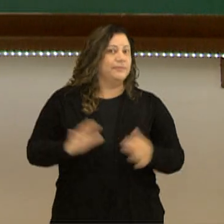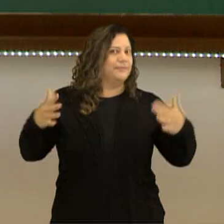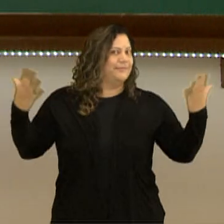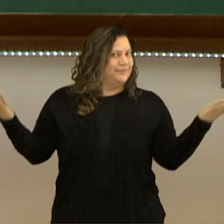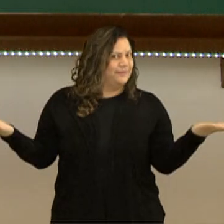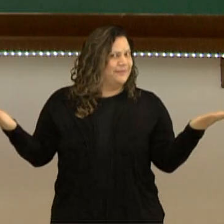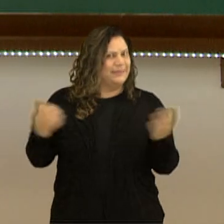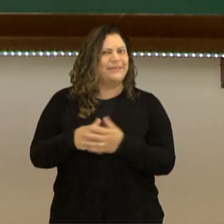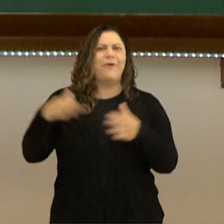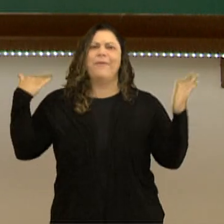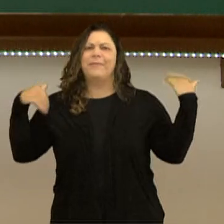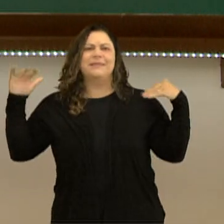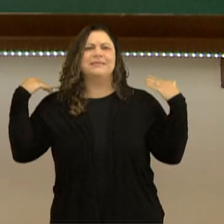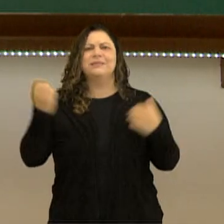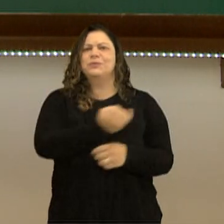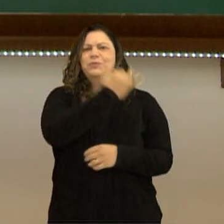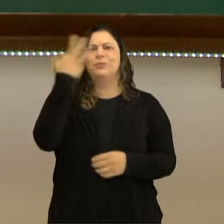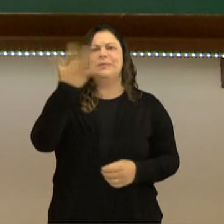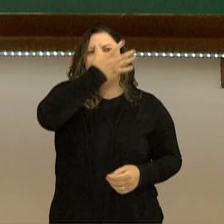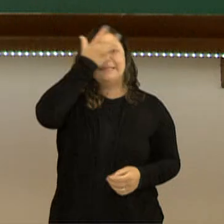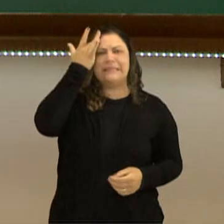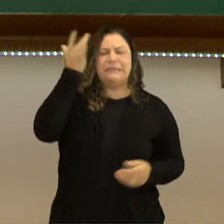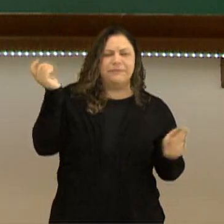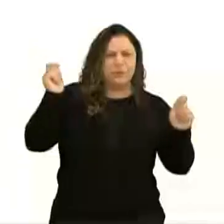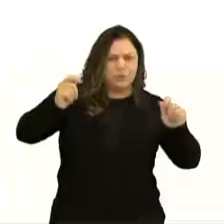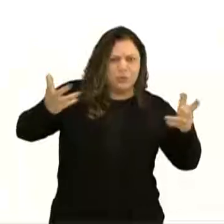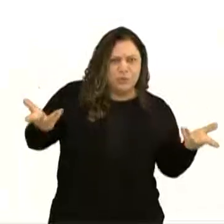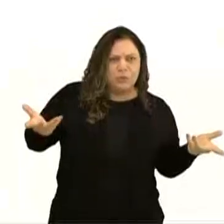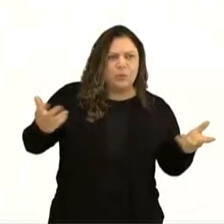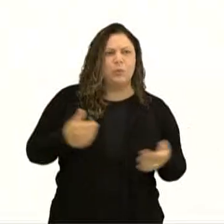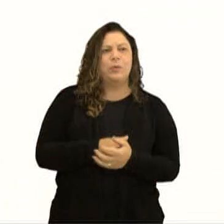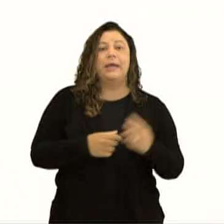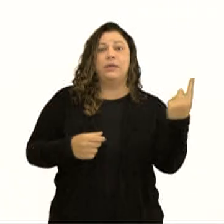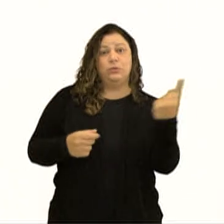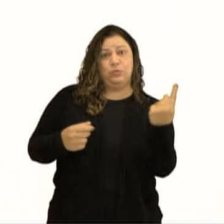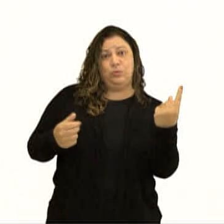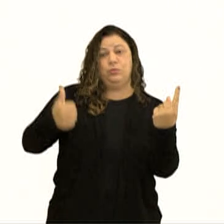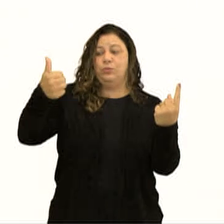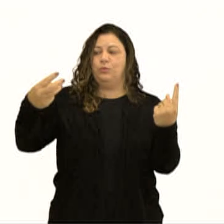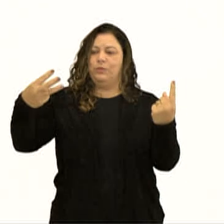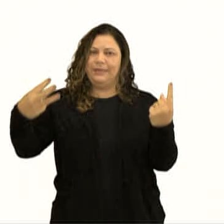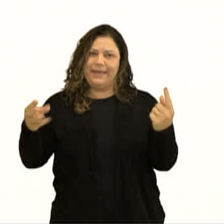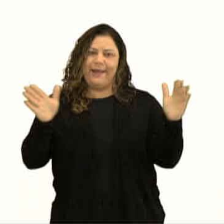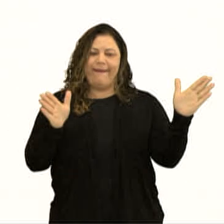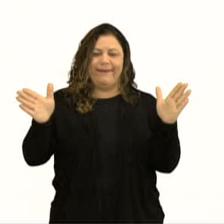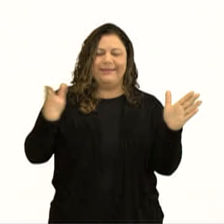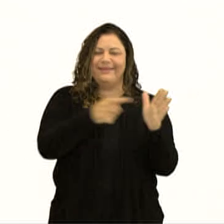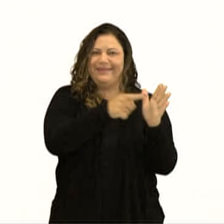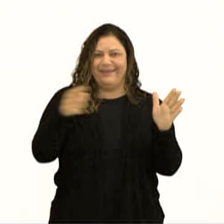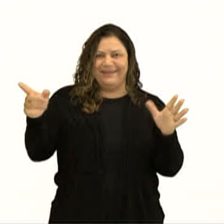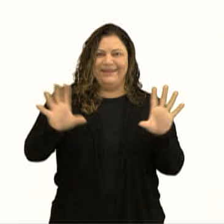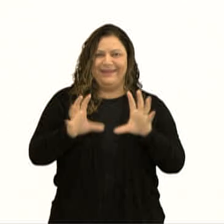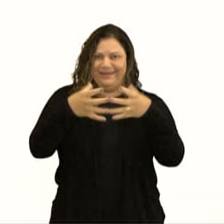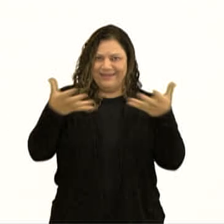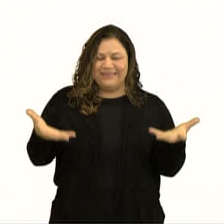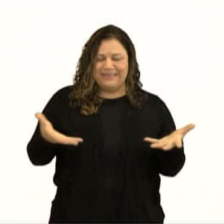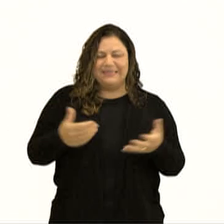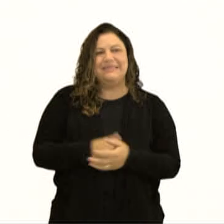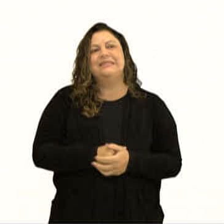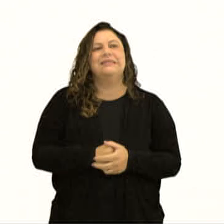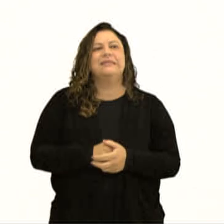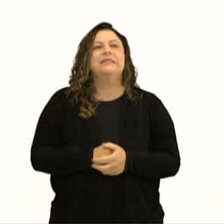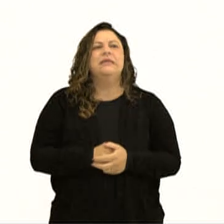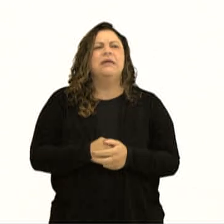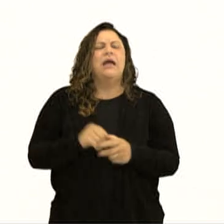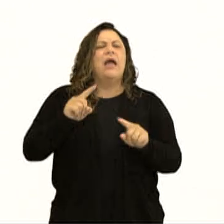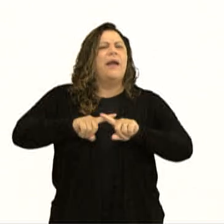Então, o passeio comporta quantas pessoas? O passeio comporta de 1 a 13 pessoas, 113 guests.